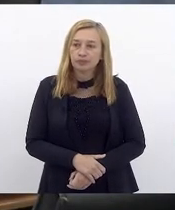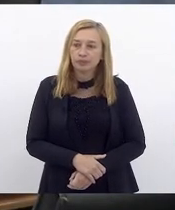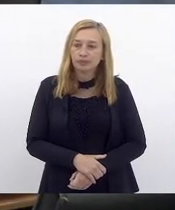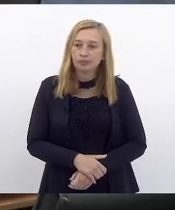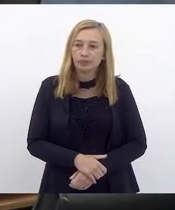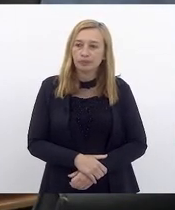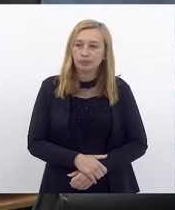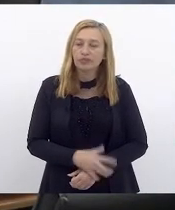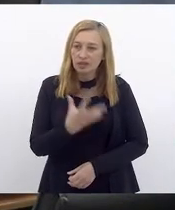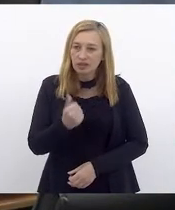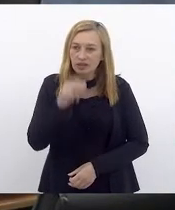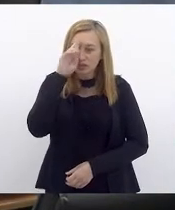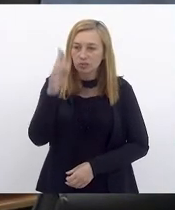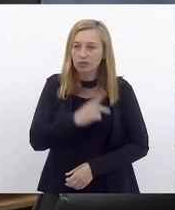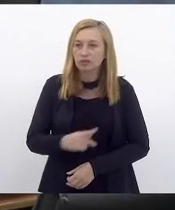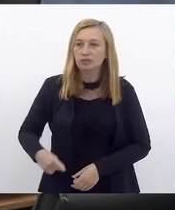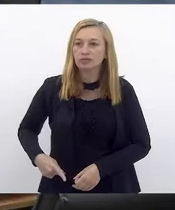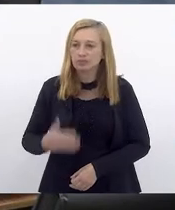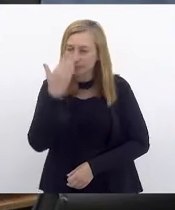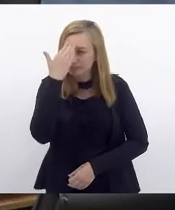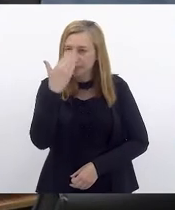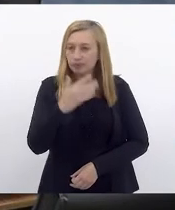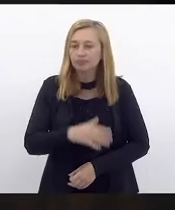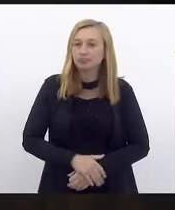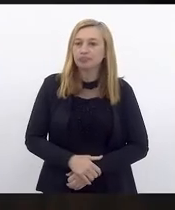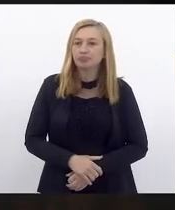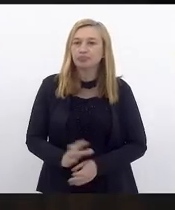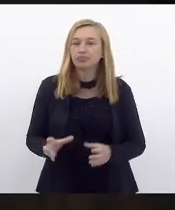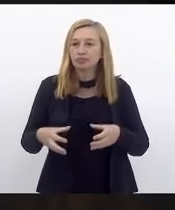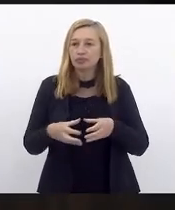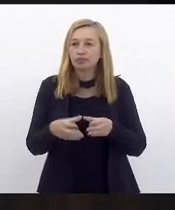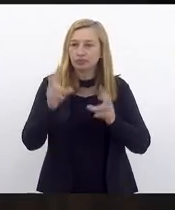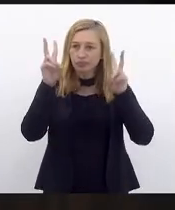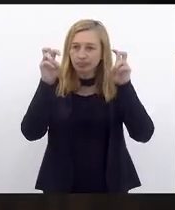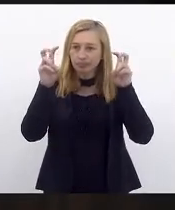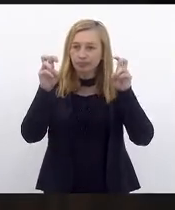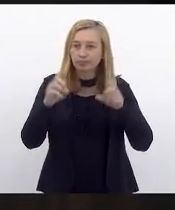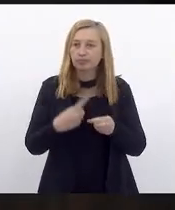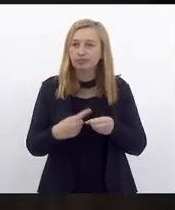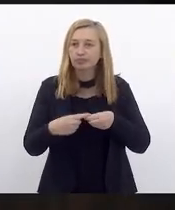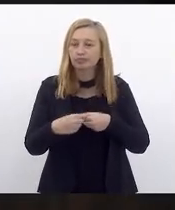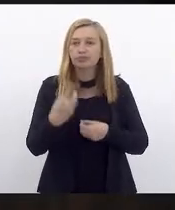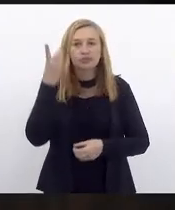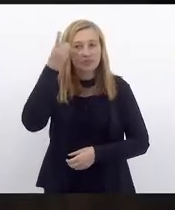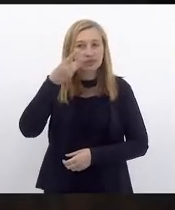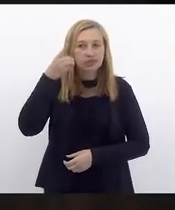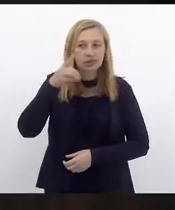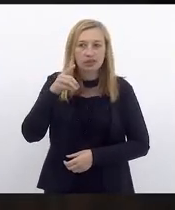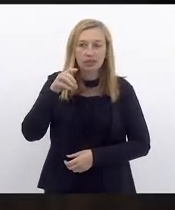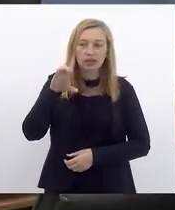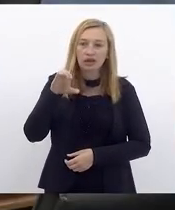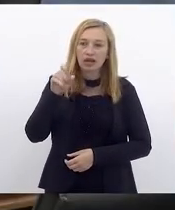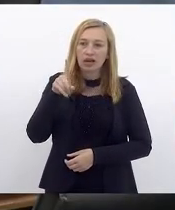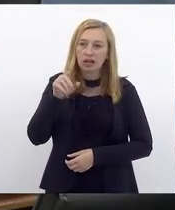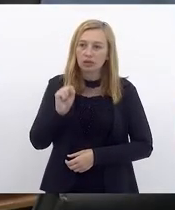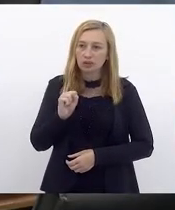Presidente, favorável. Obrigado, deputado. Pela Comissão de Assuntos Municipais, deputado Carlos Macedo.